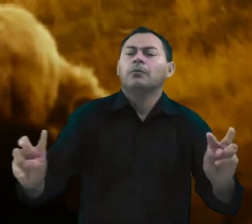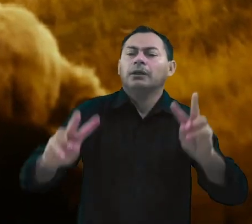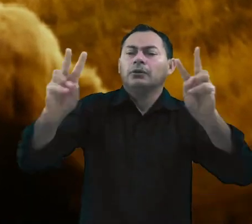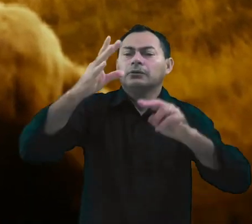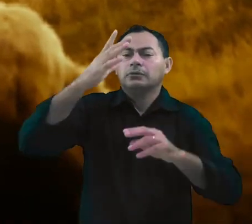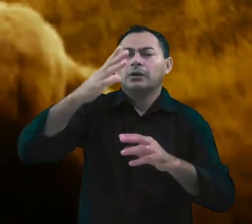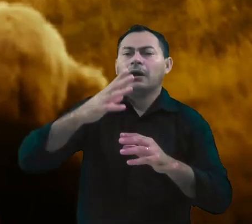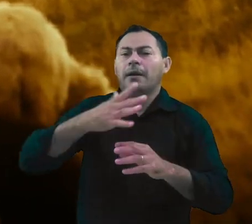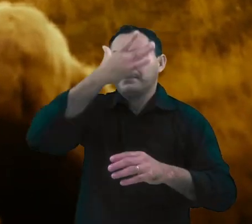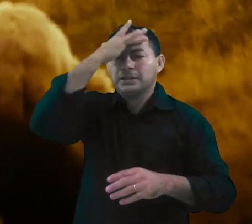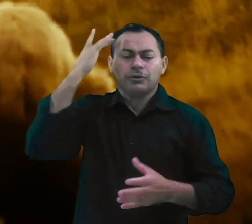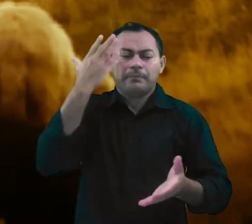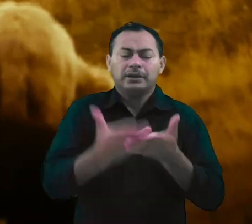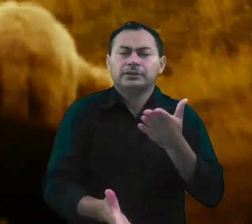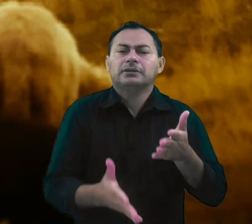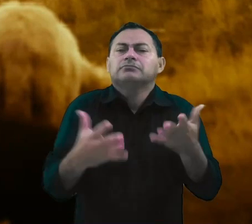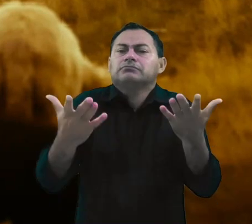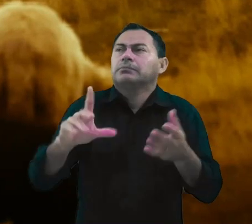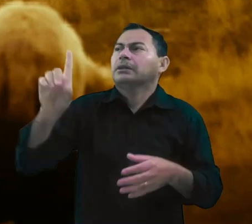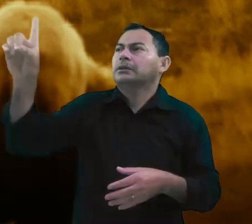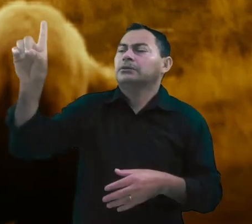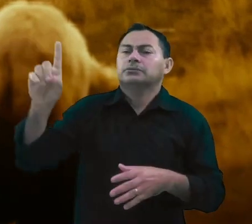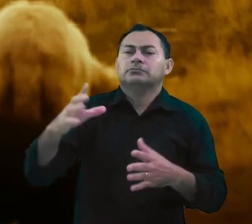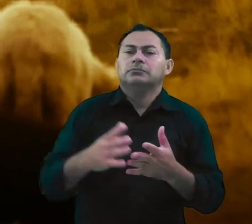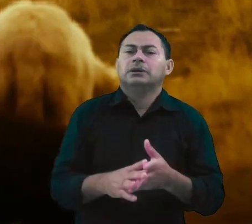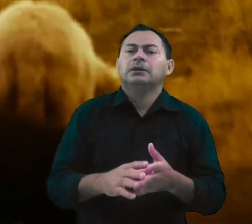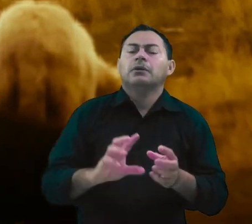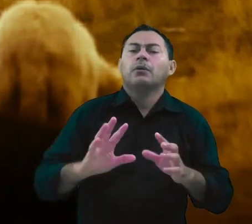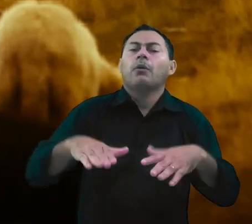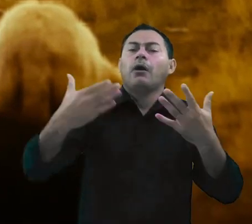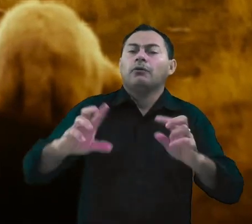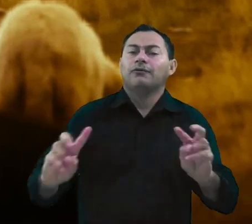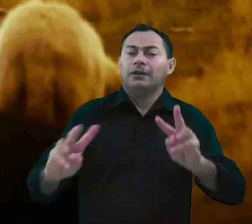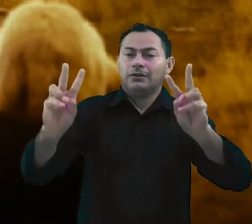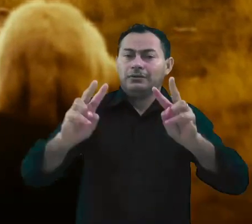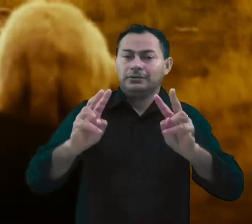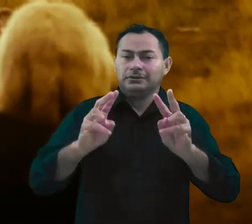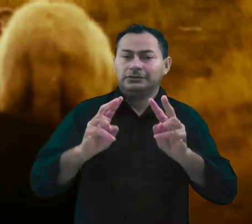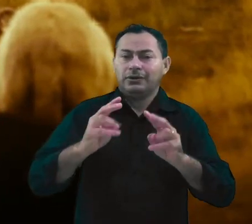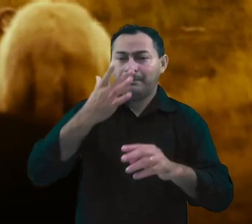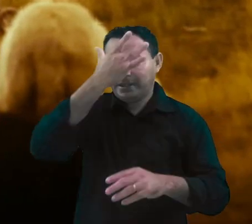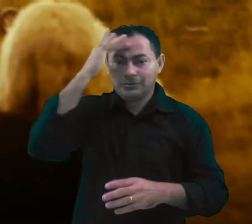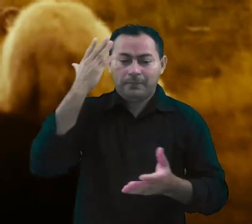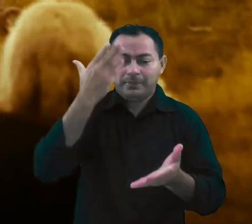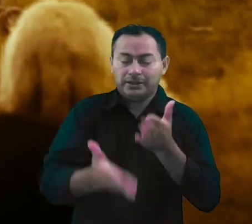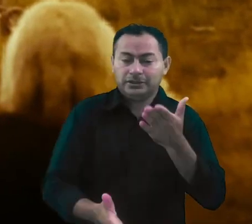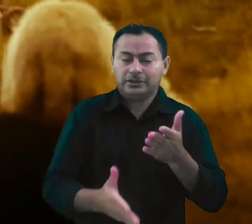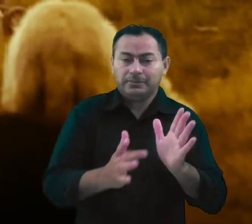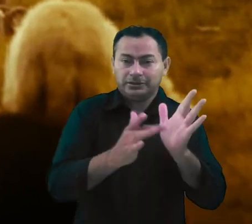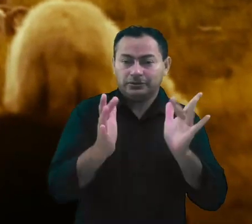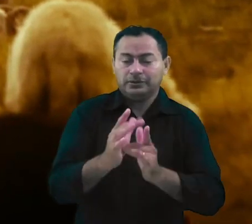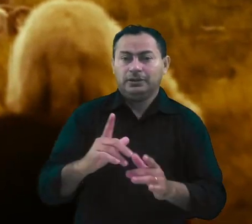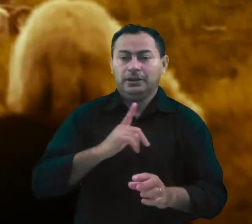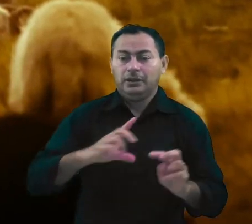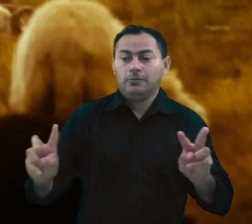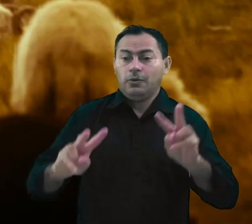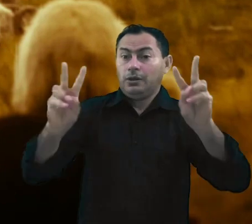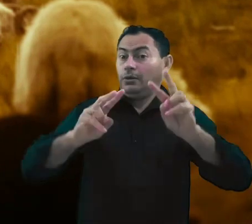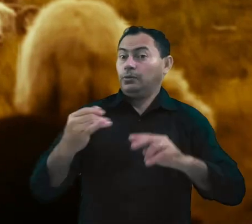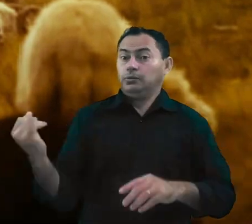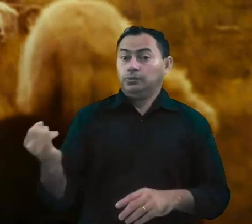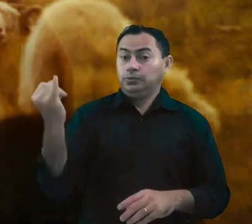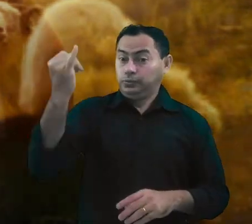perdida para Deus? Que valor uma ovelha perdida tem para Jesus? Para Jesus, uma ovelha perdida tem um